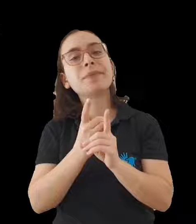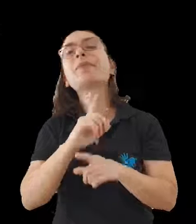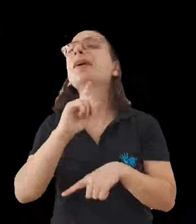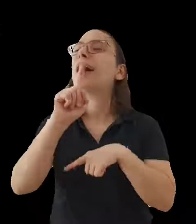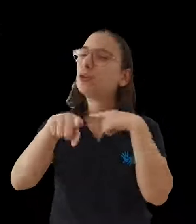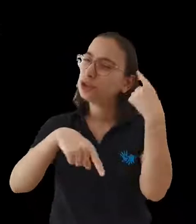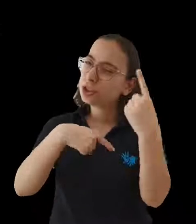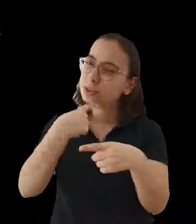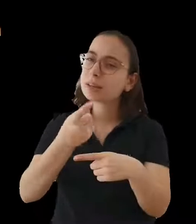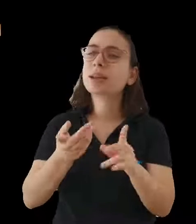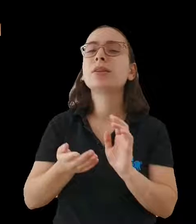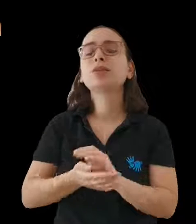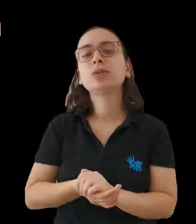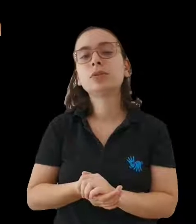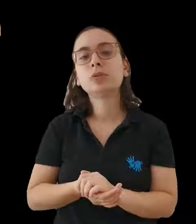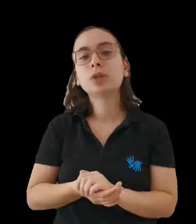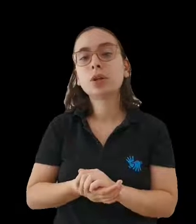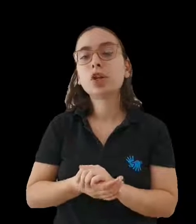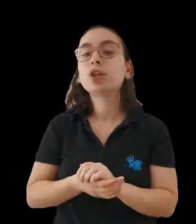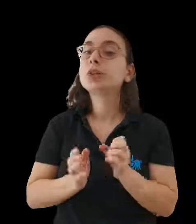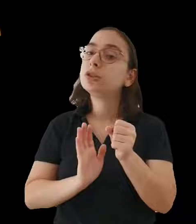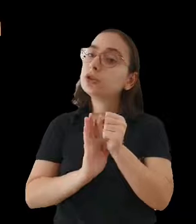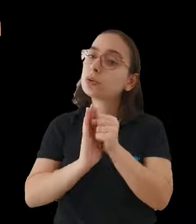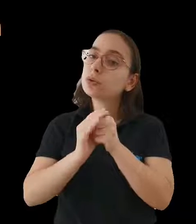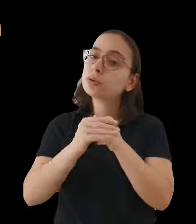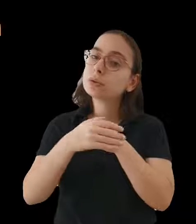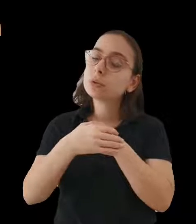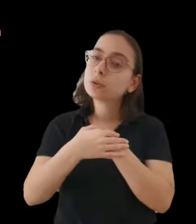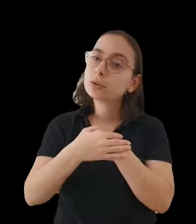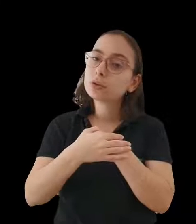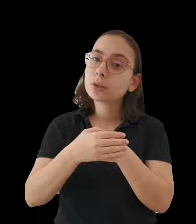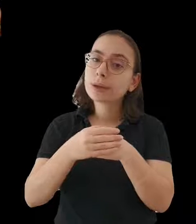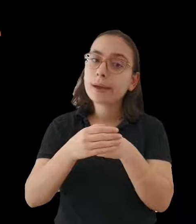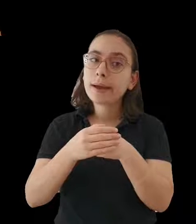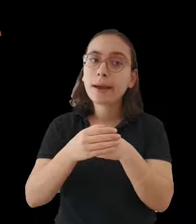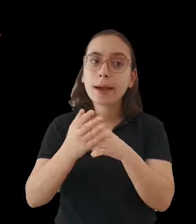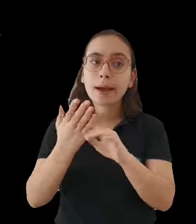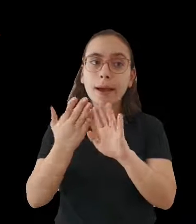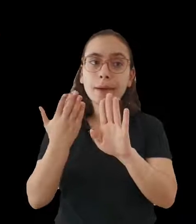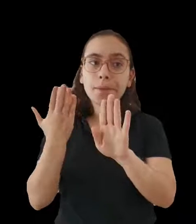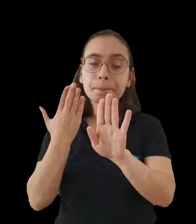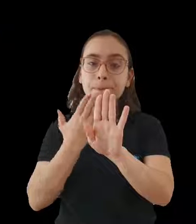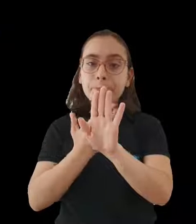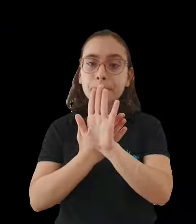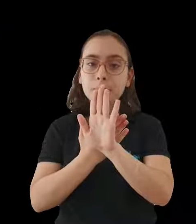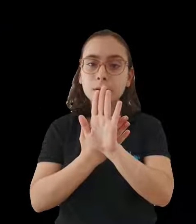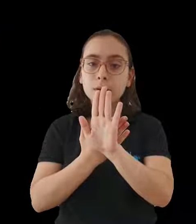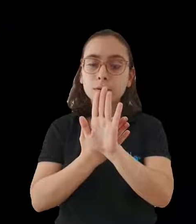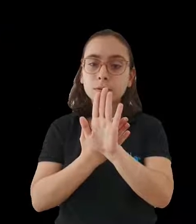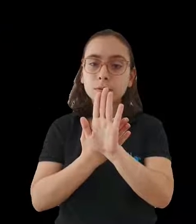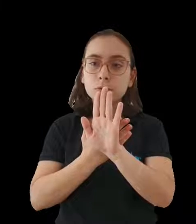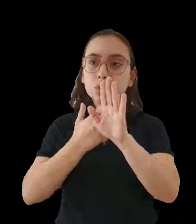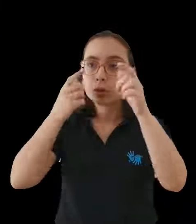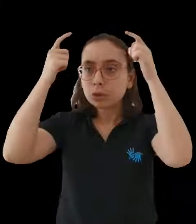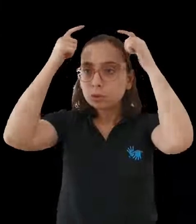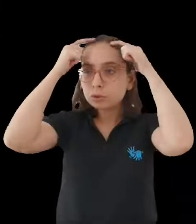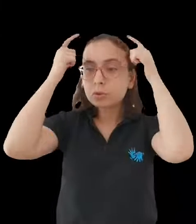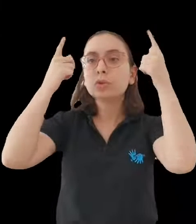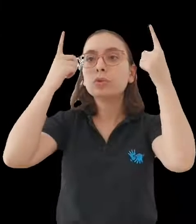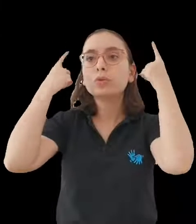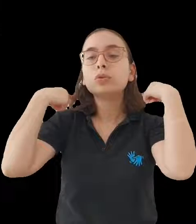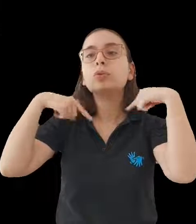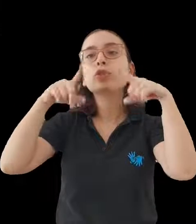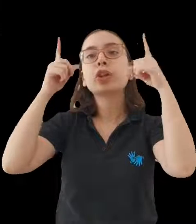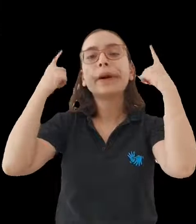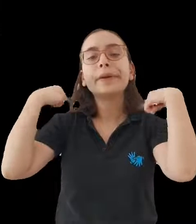ele vai se esconder atrás. Ele salvou o rei dos carneiros, né? Então,